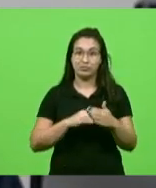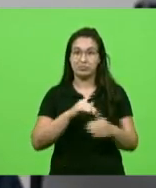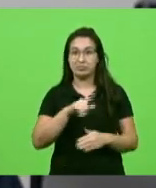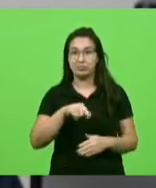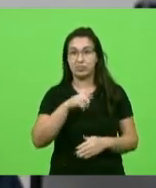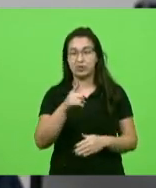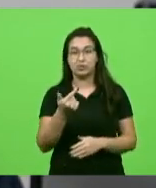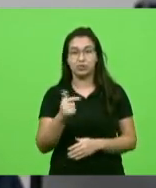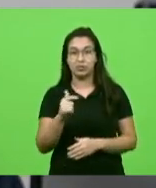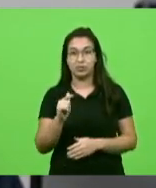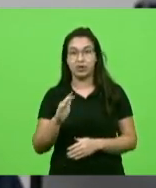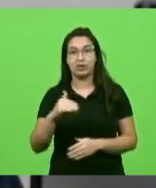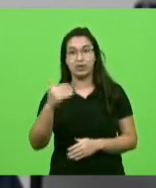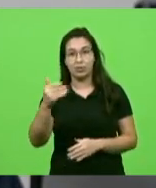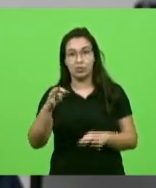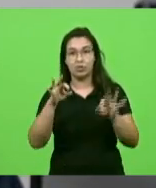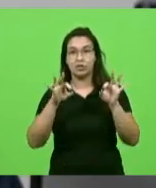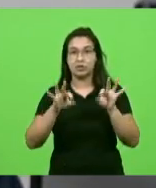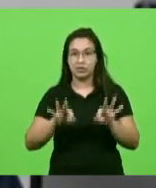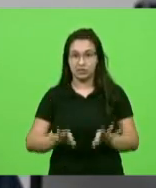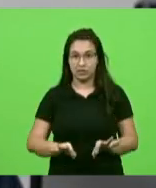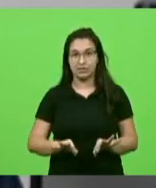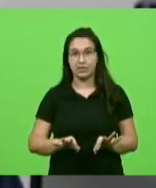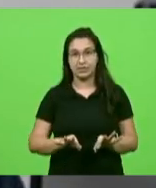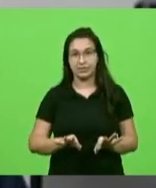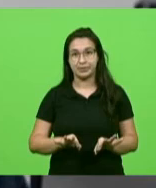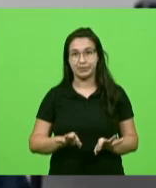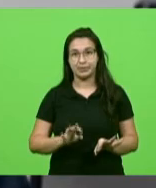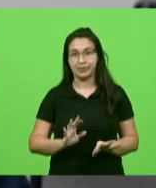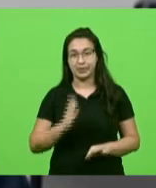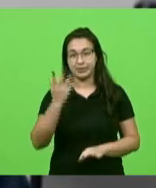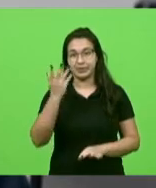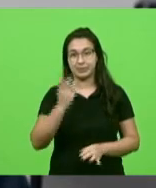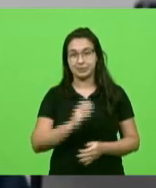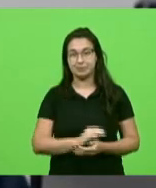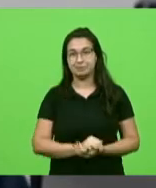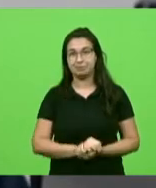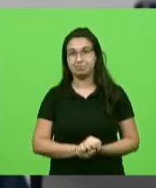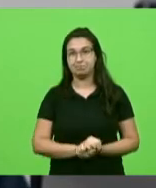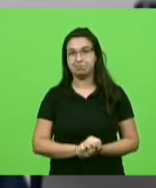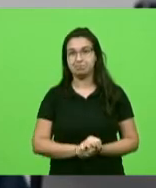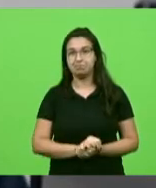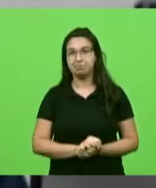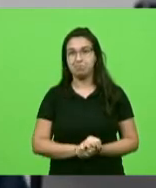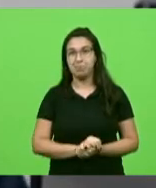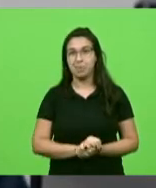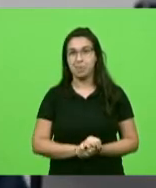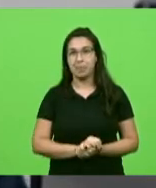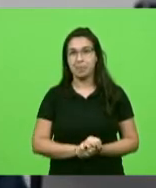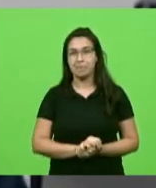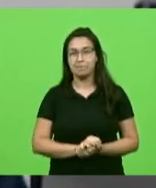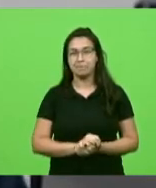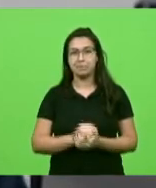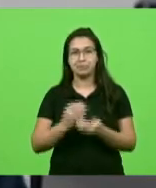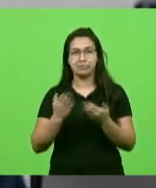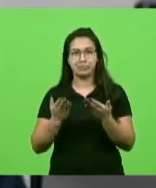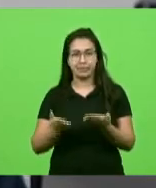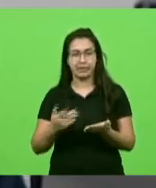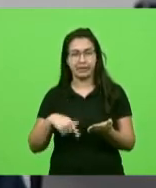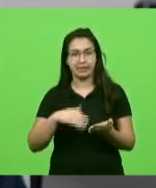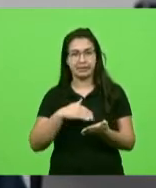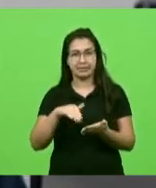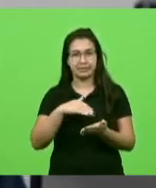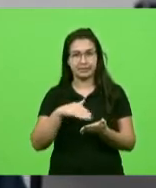potencial e depois se confirmou mesmo diante da tirar esta Ah e ainda ficou que o ordenador direto a despesa é a